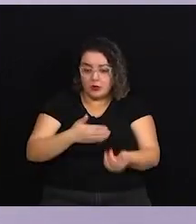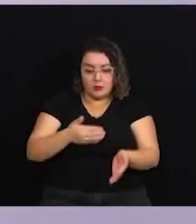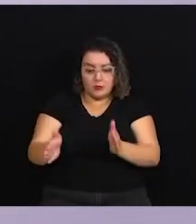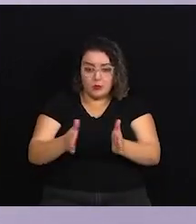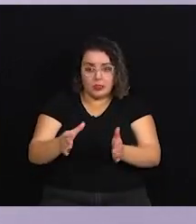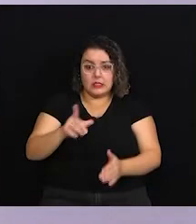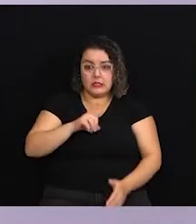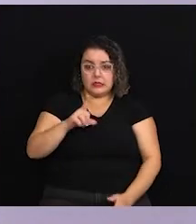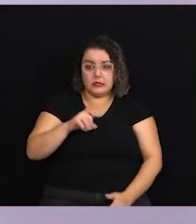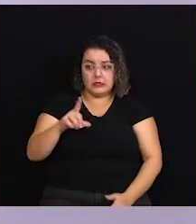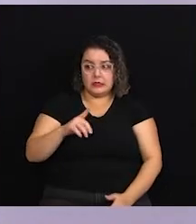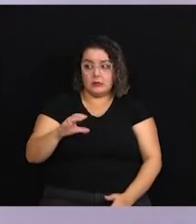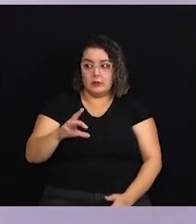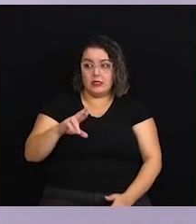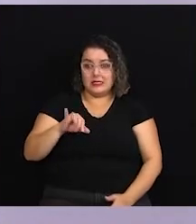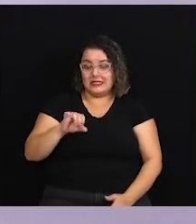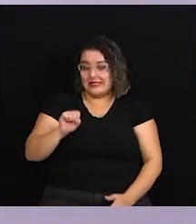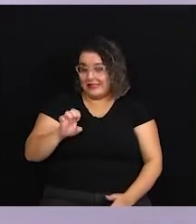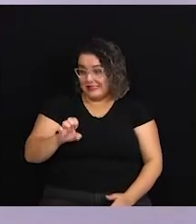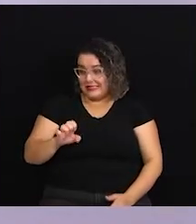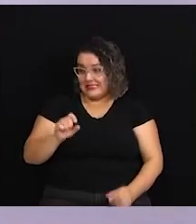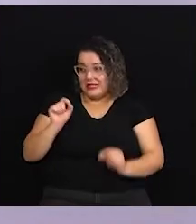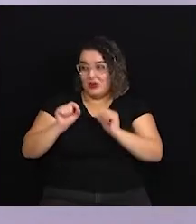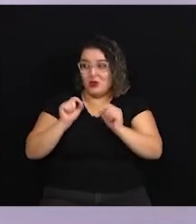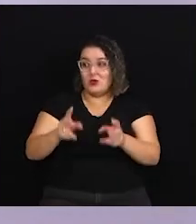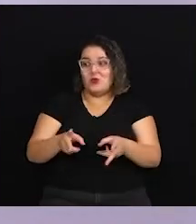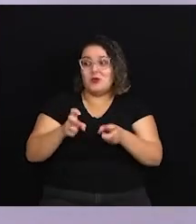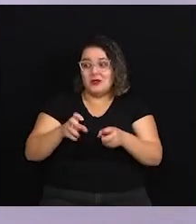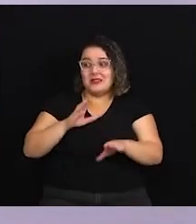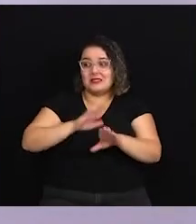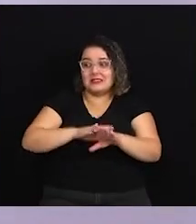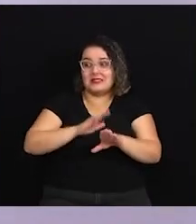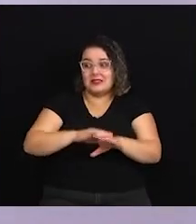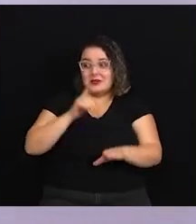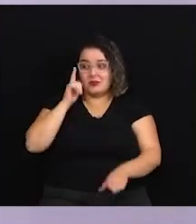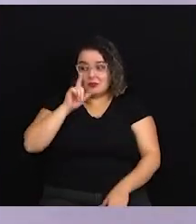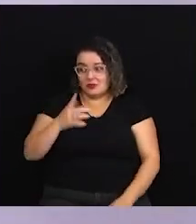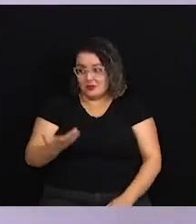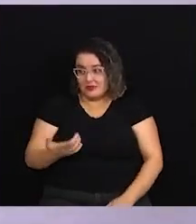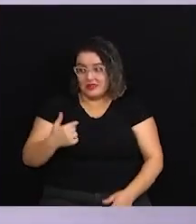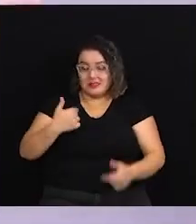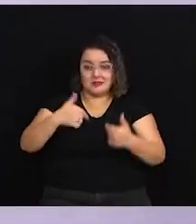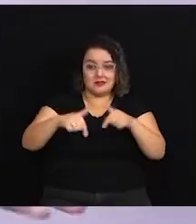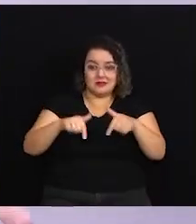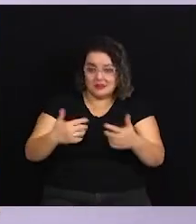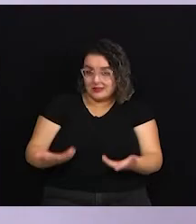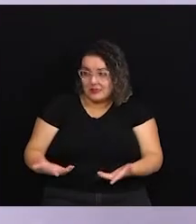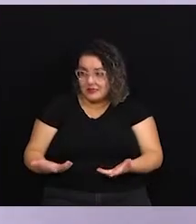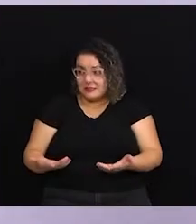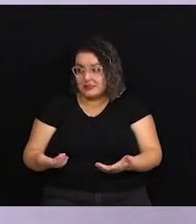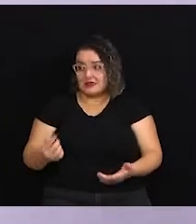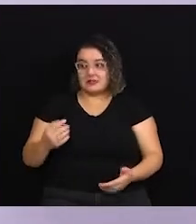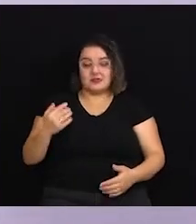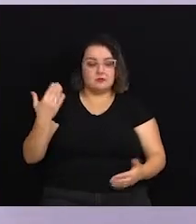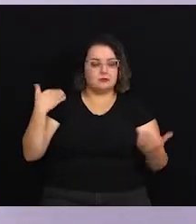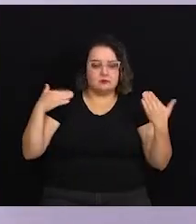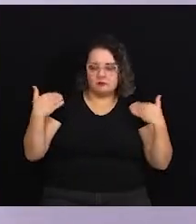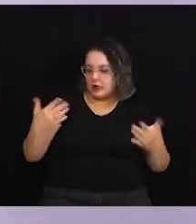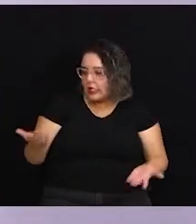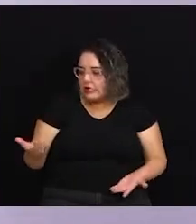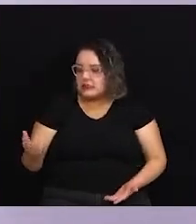qualquer momento pode ter uma crise que que você percebe na prática elas conseguem trabalhar sair